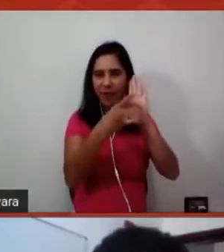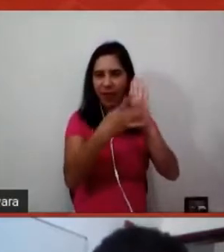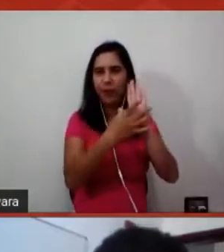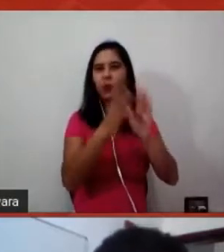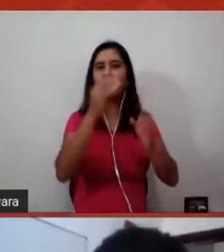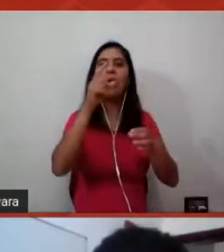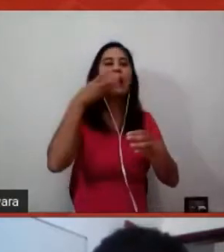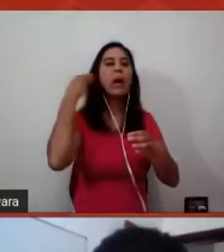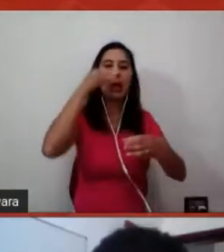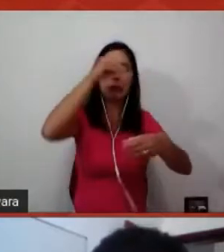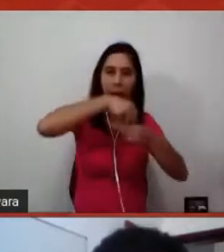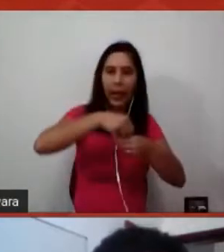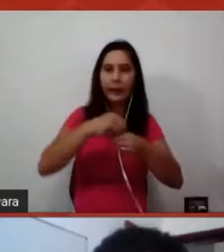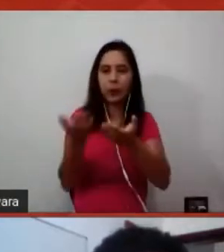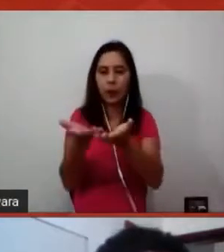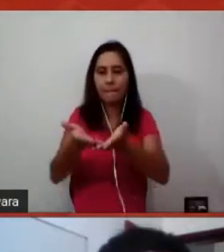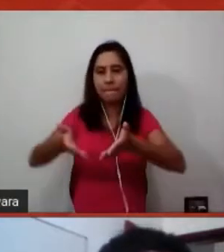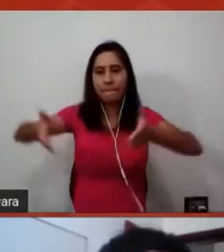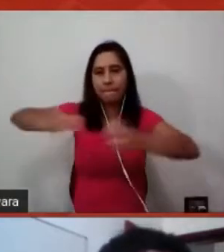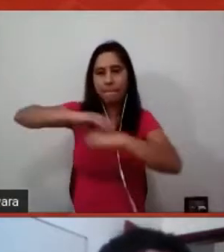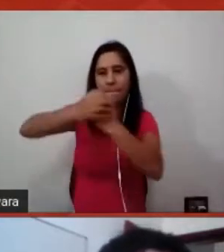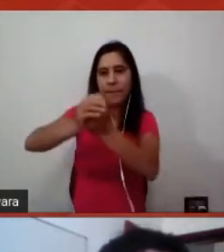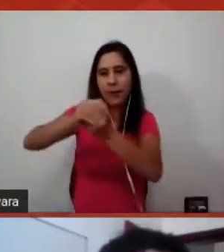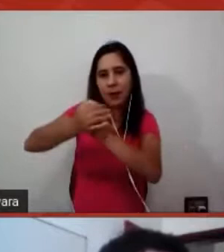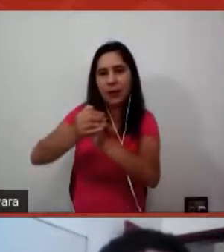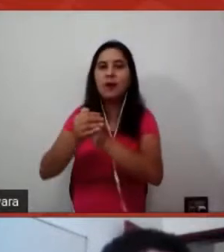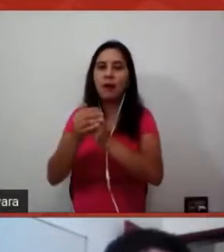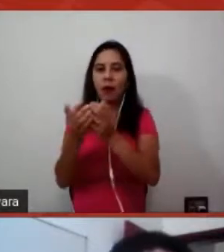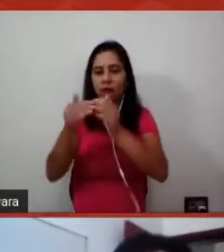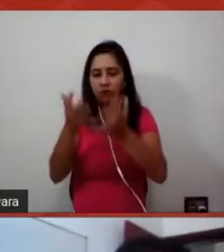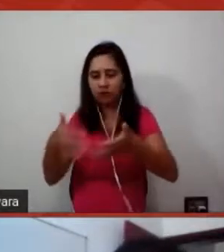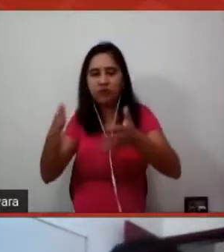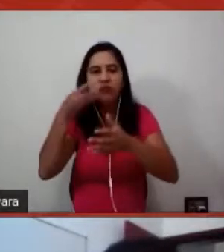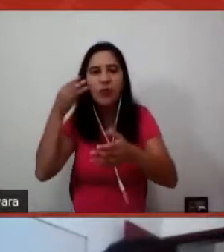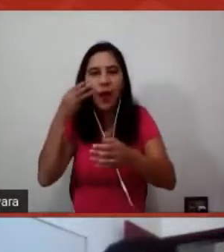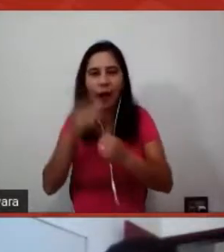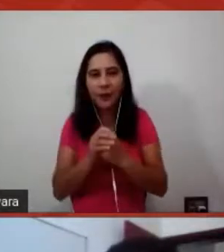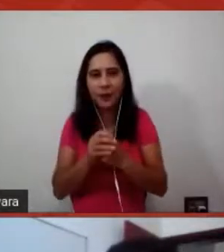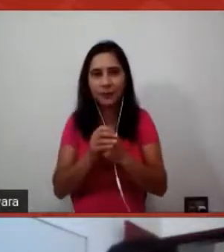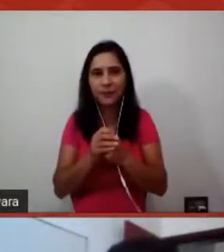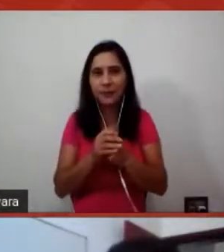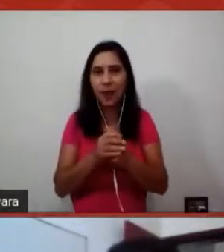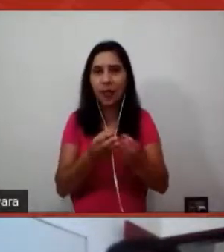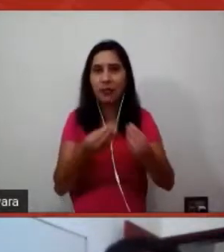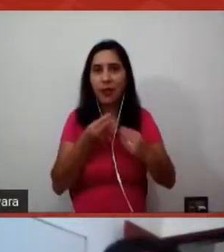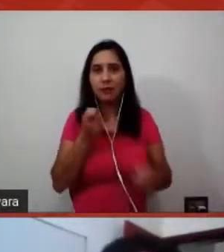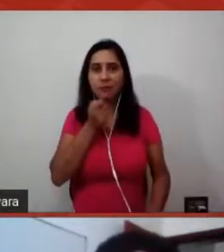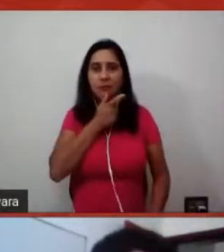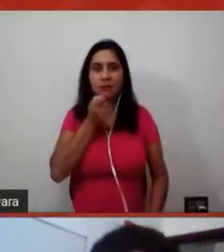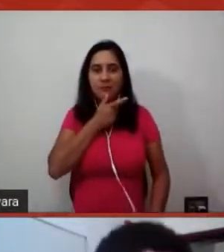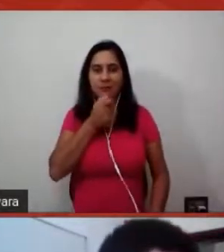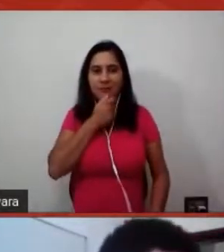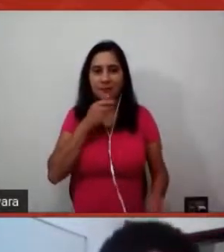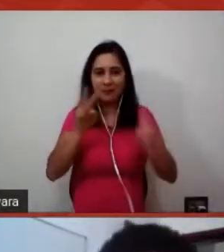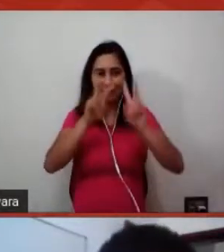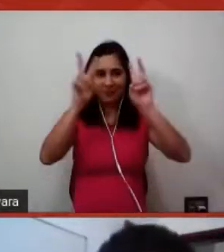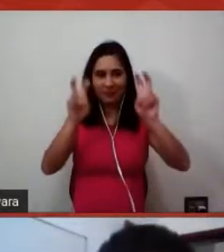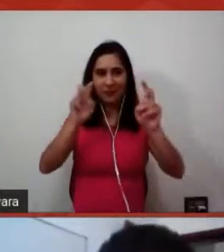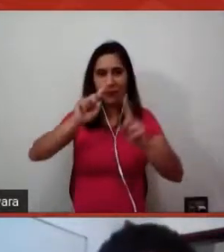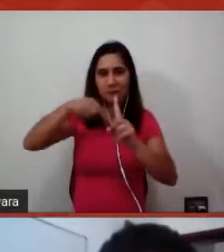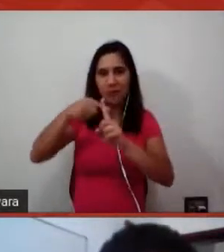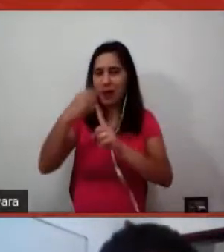banheiro, dentro de uma calha, aparentemente. O efeito de humor causado na associação do título com as